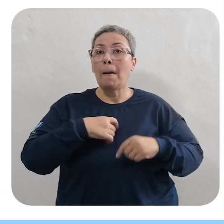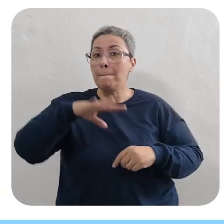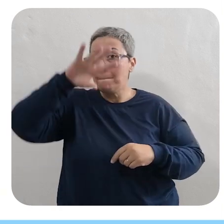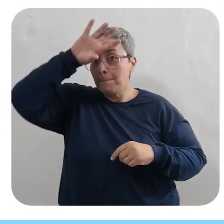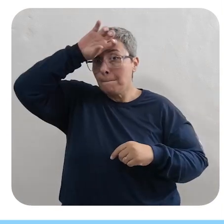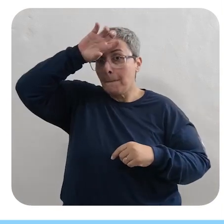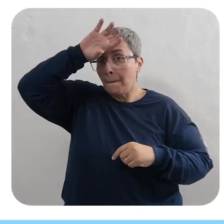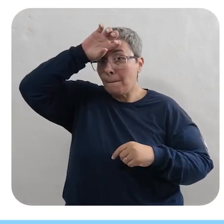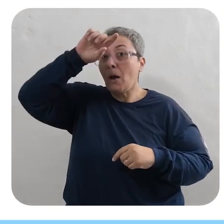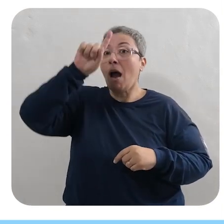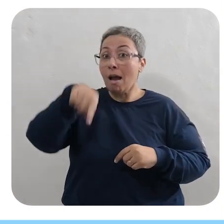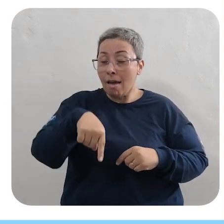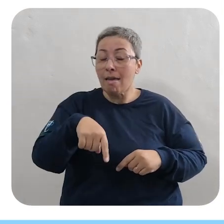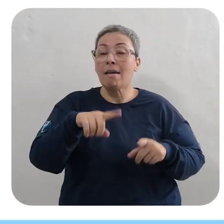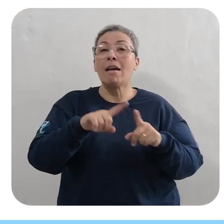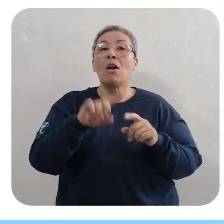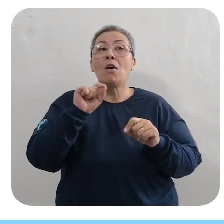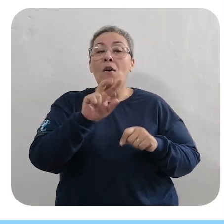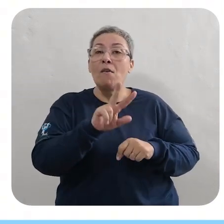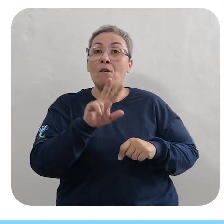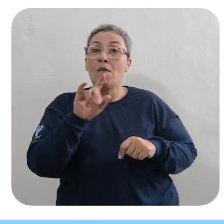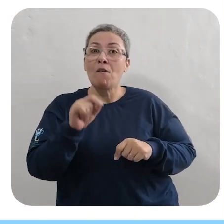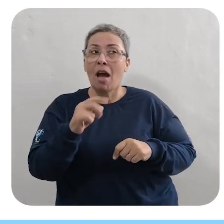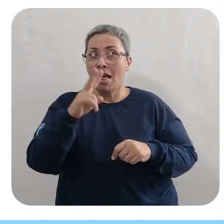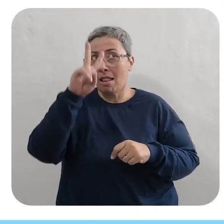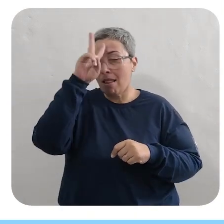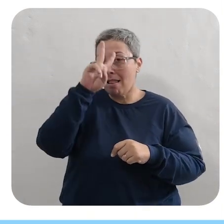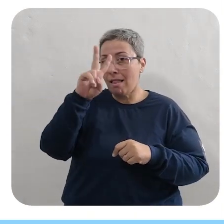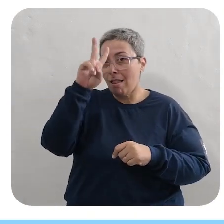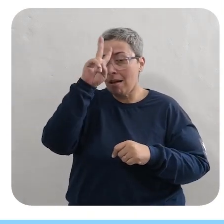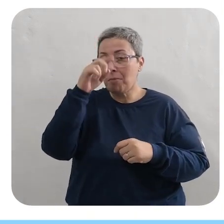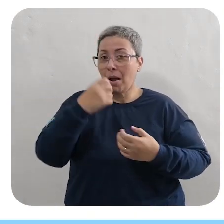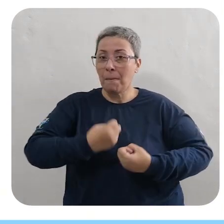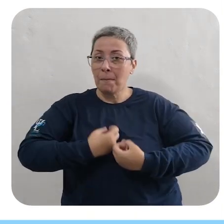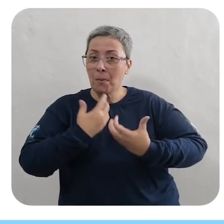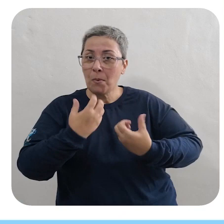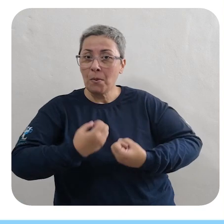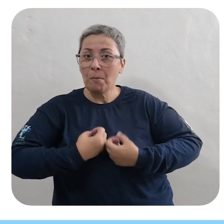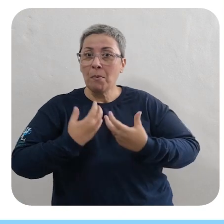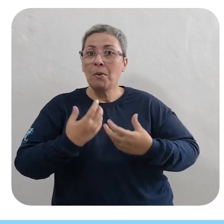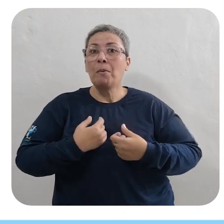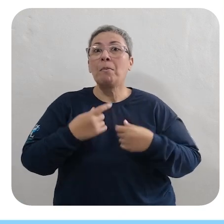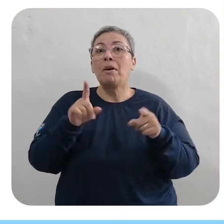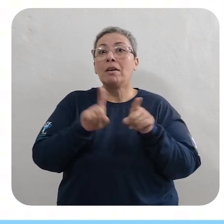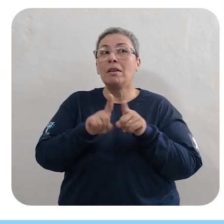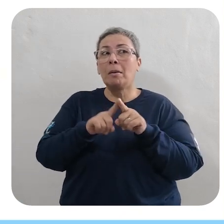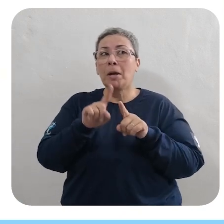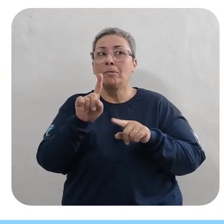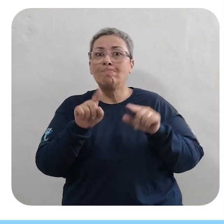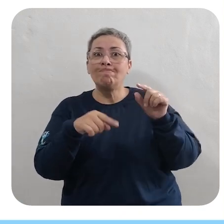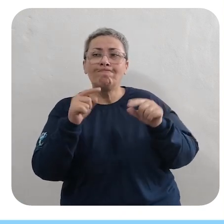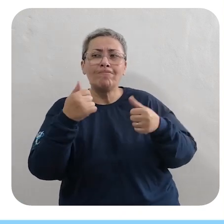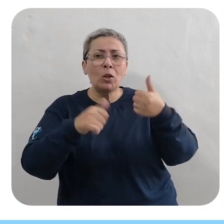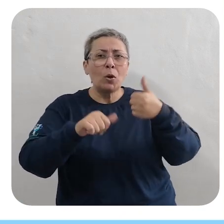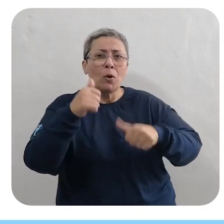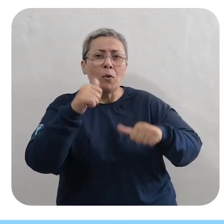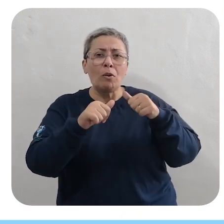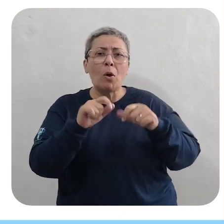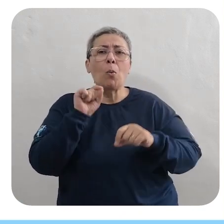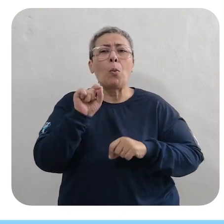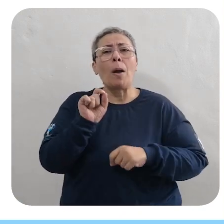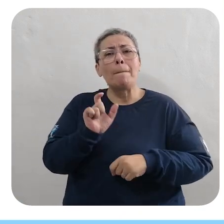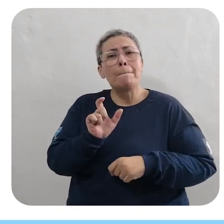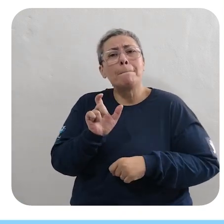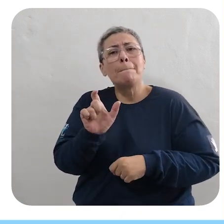é memória. Isso mesmo, nós vamos ter que lembrar do poema e